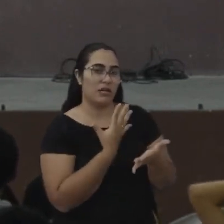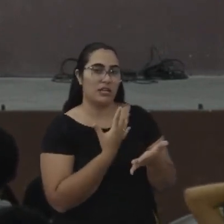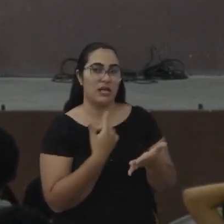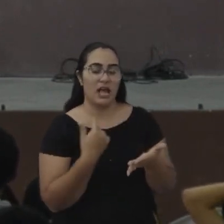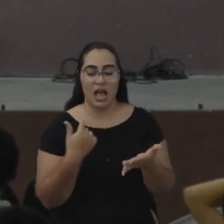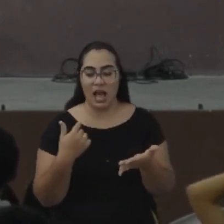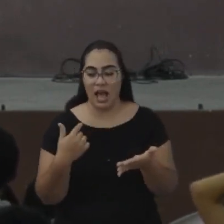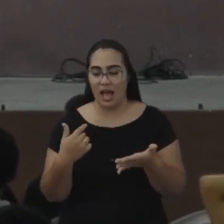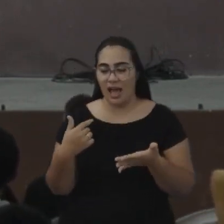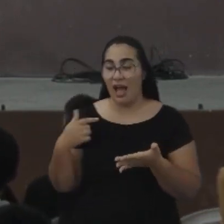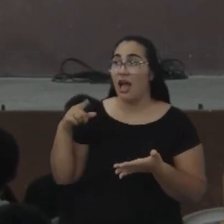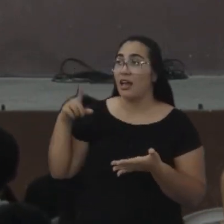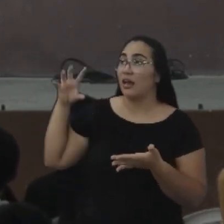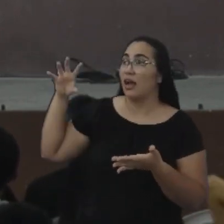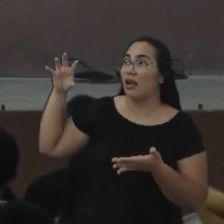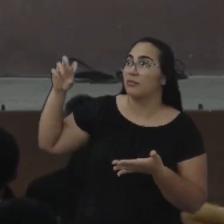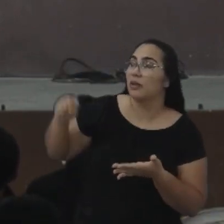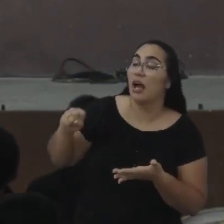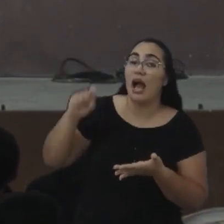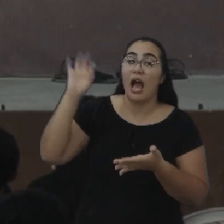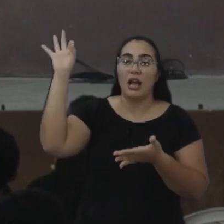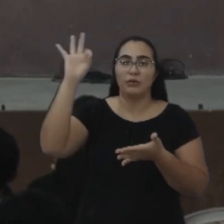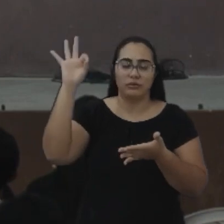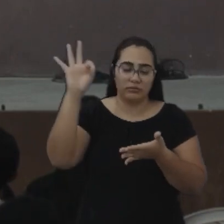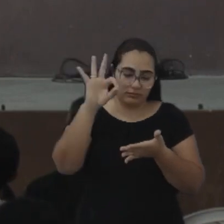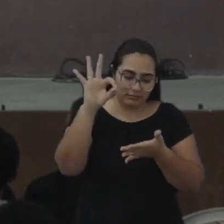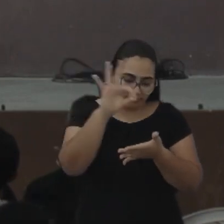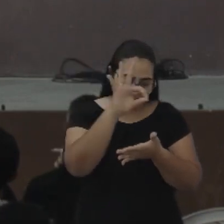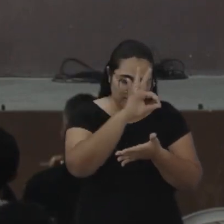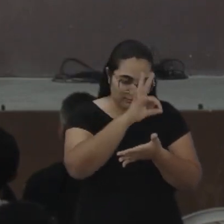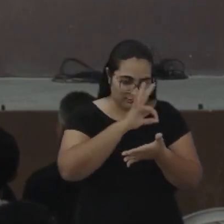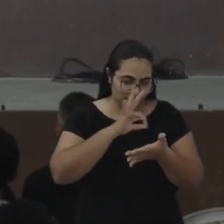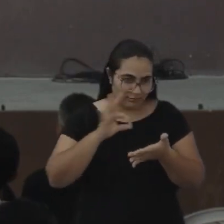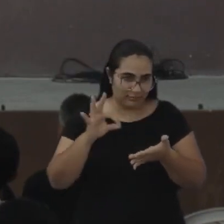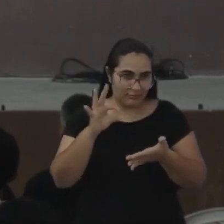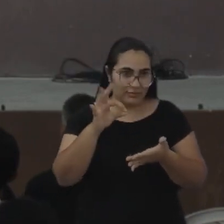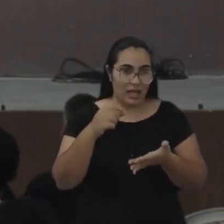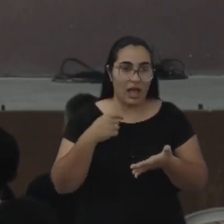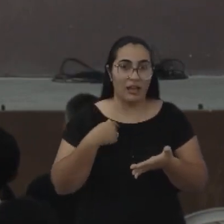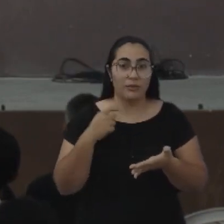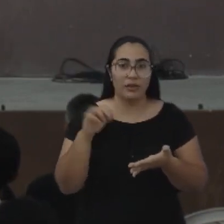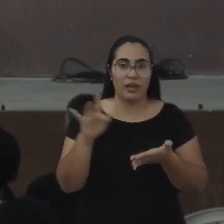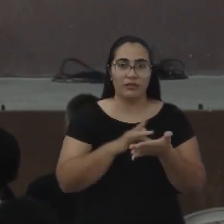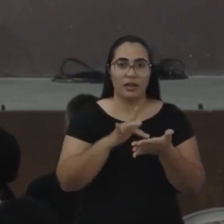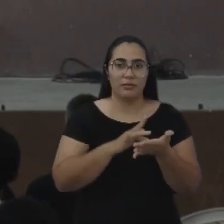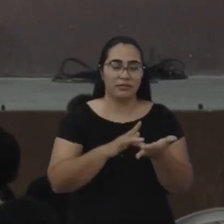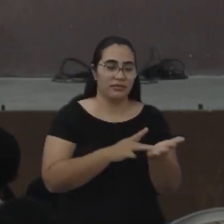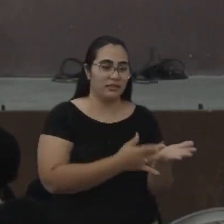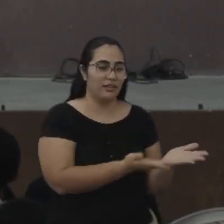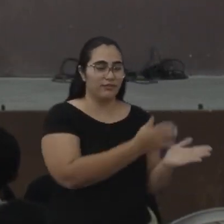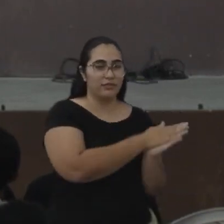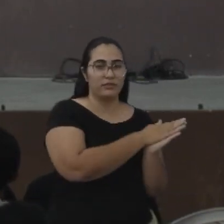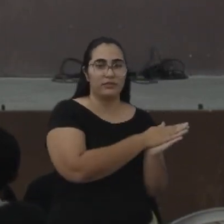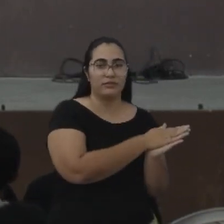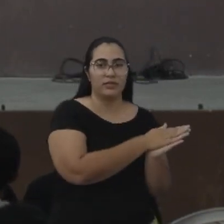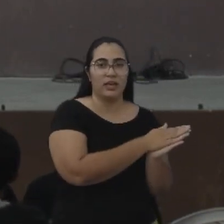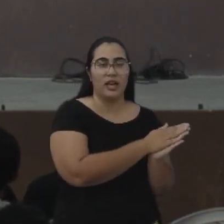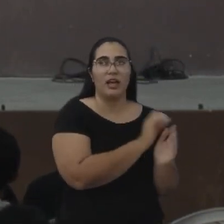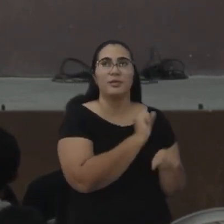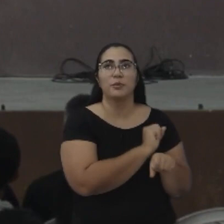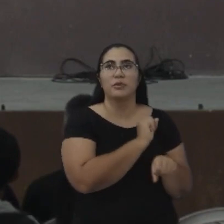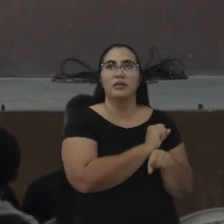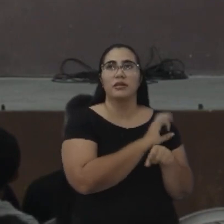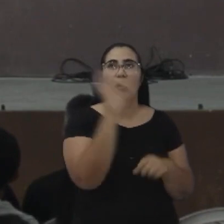aí fica a luz do tablet, daí a mosca fica em redor do tablet assim. Aí eu pego e boto o tablet aqui assim, fecho ele e fico com ele aqui assim, vai embora